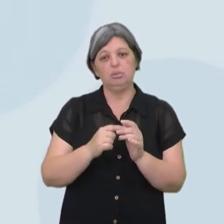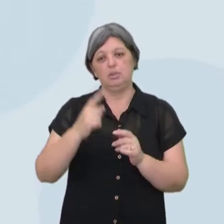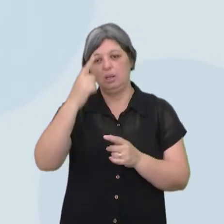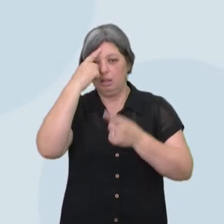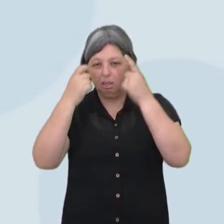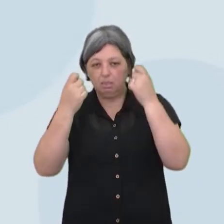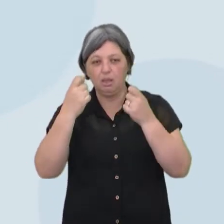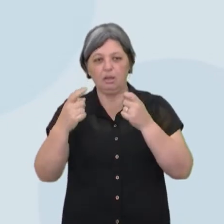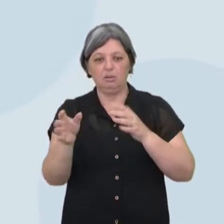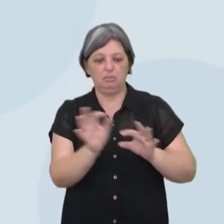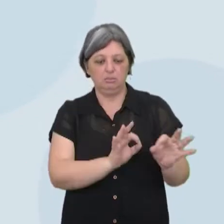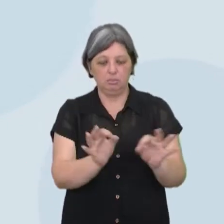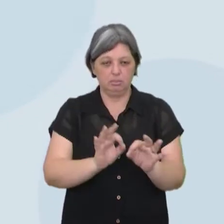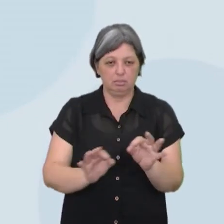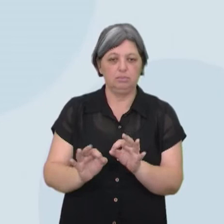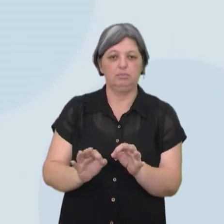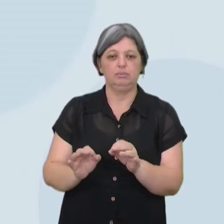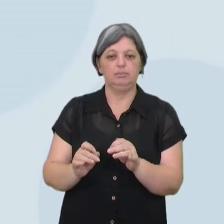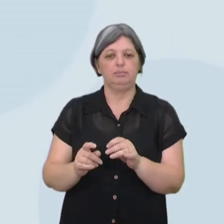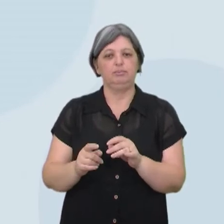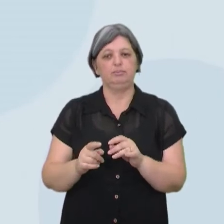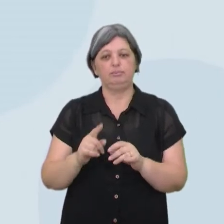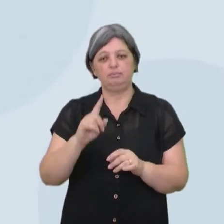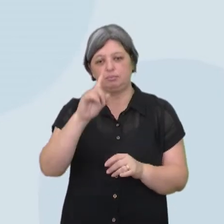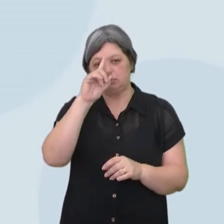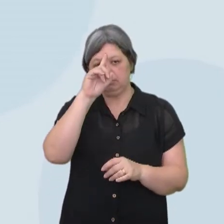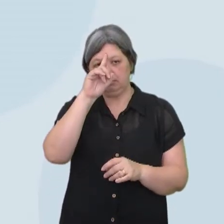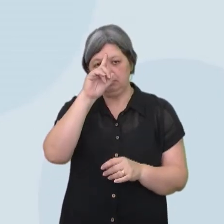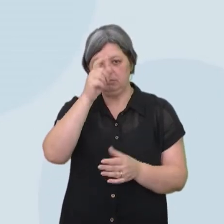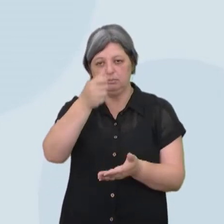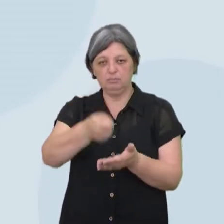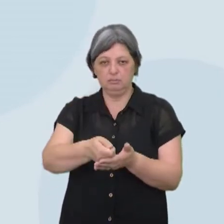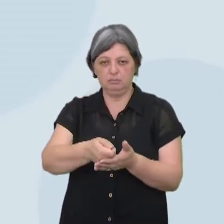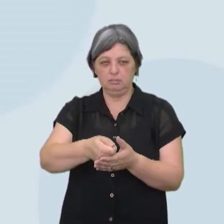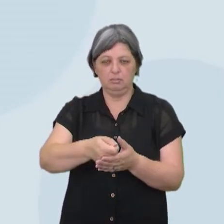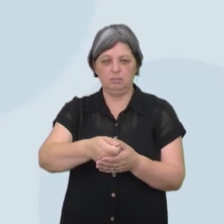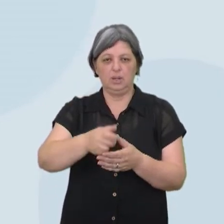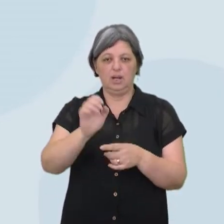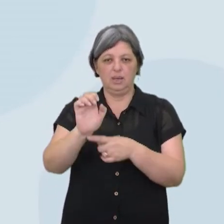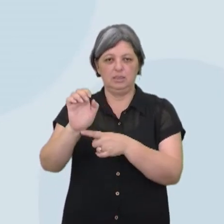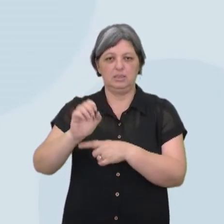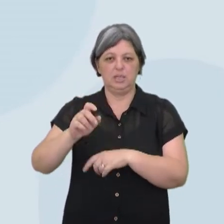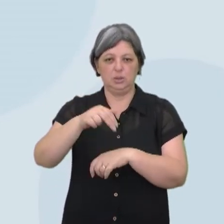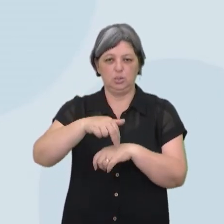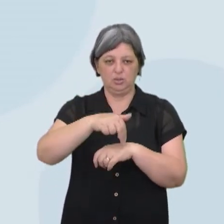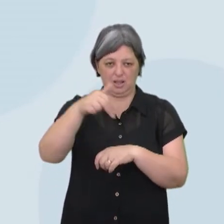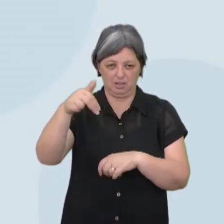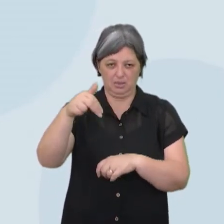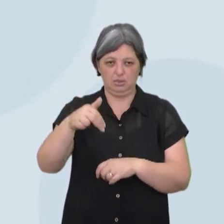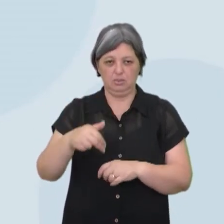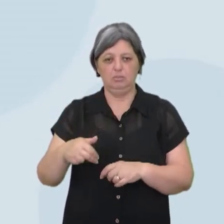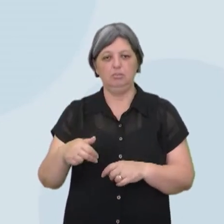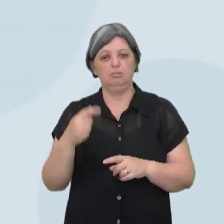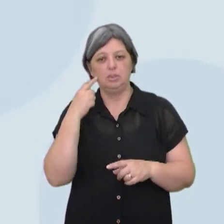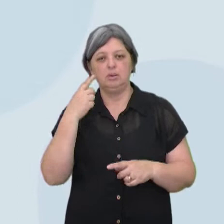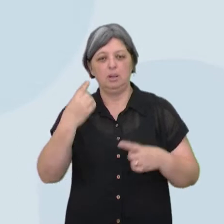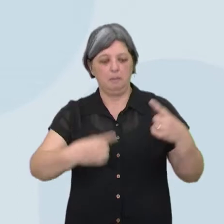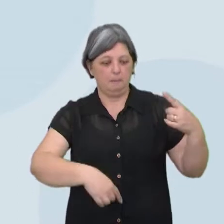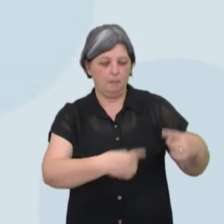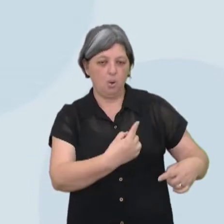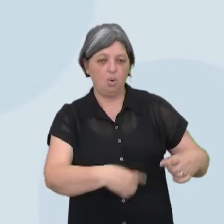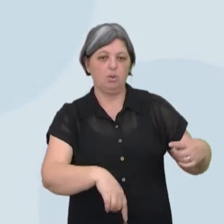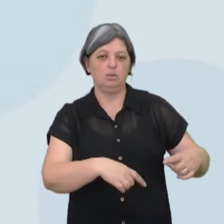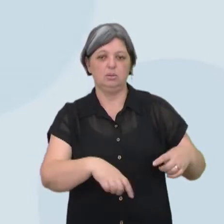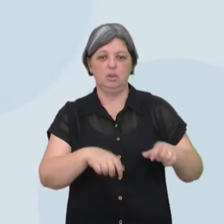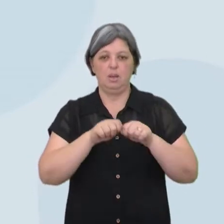medidas e mecanismos que, sob determinação de um Estado-nação, procura efetivar políticas de